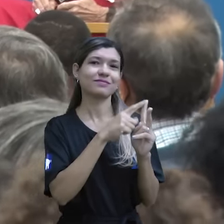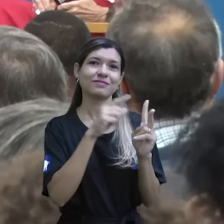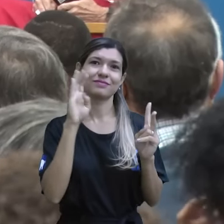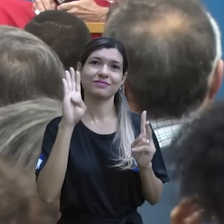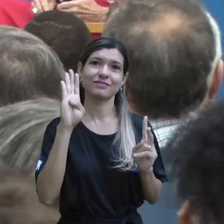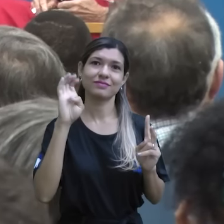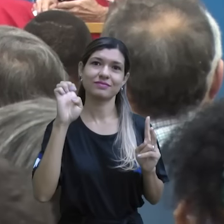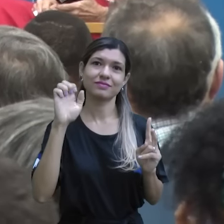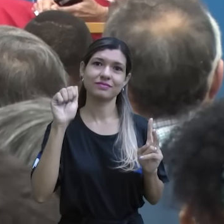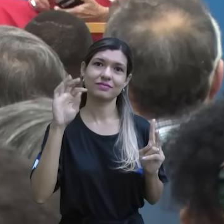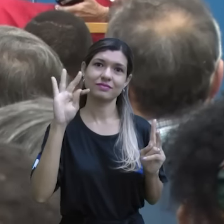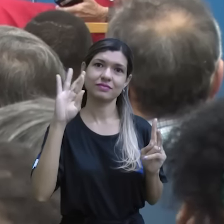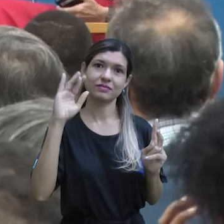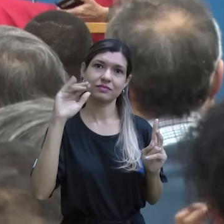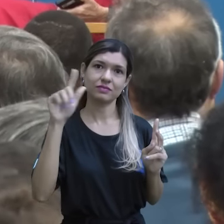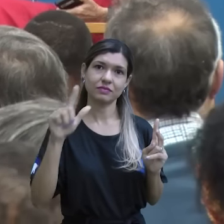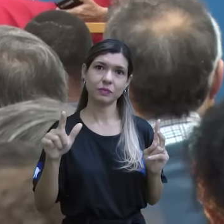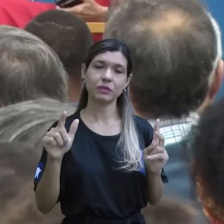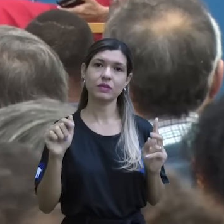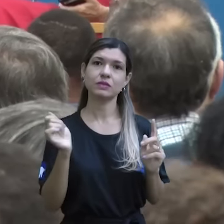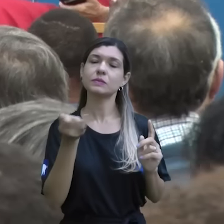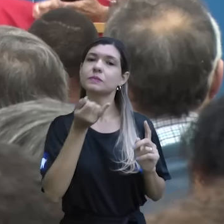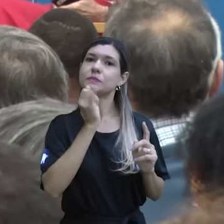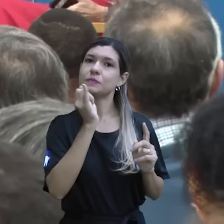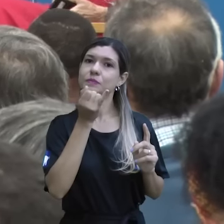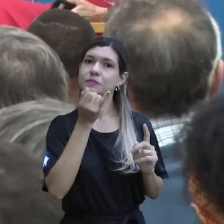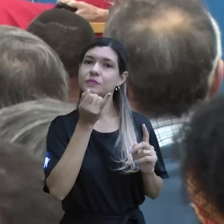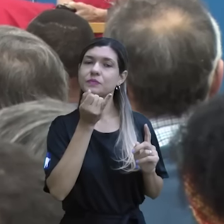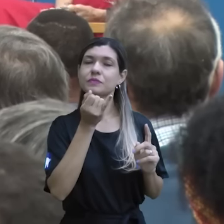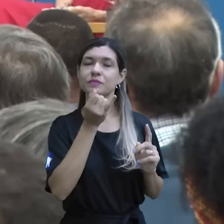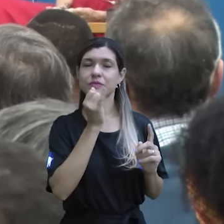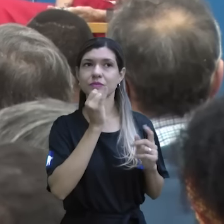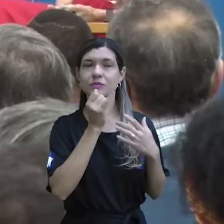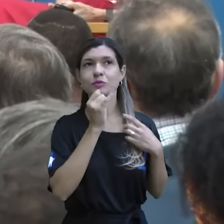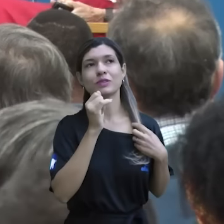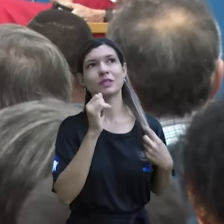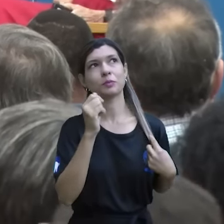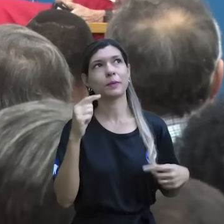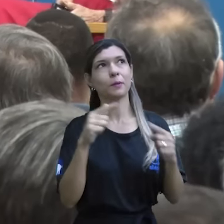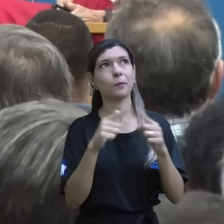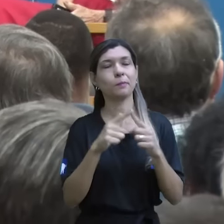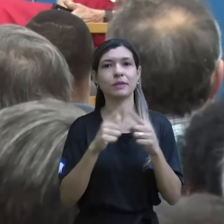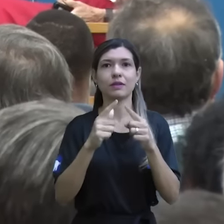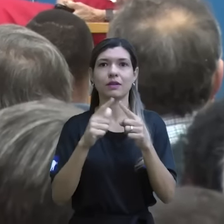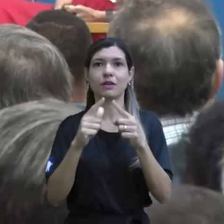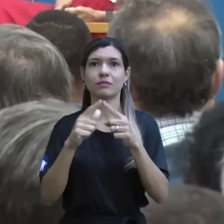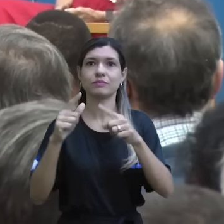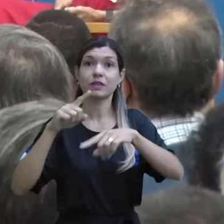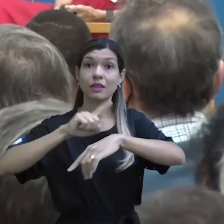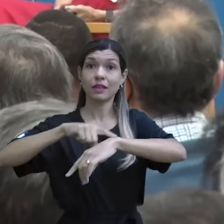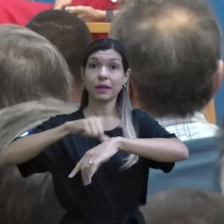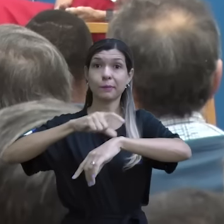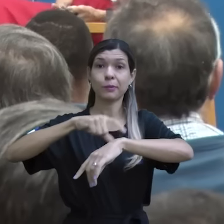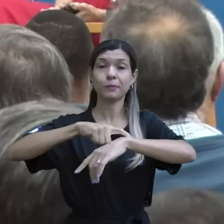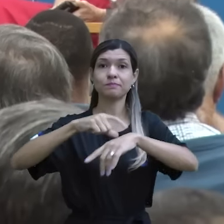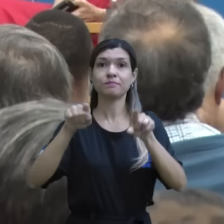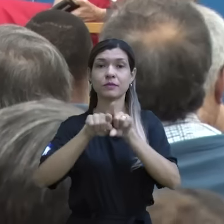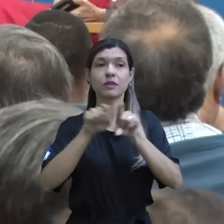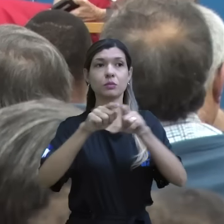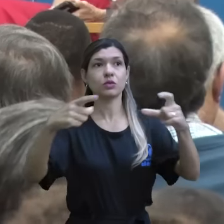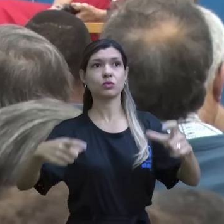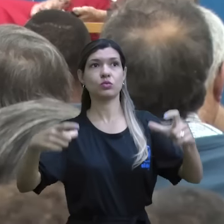acho sensacional em Lima Barreto. Tempo e espaço são categorias a priori do conhecimento, são formas de conhecimento. Mas